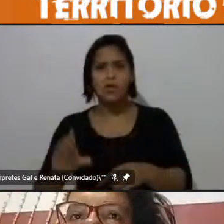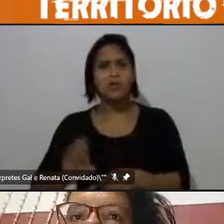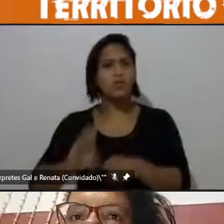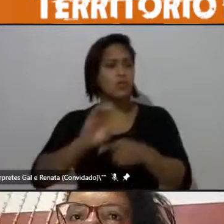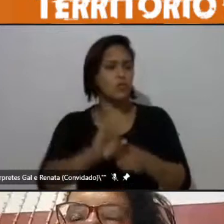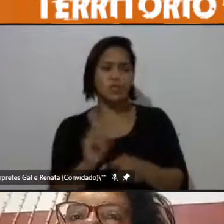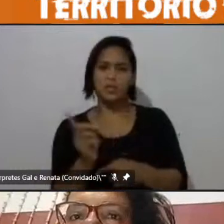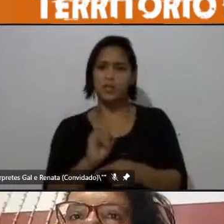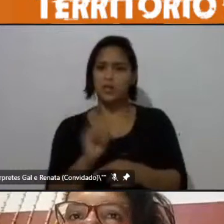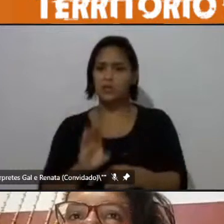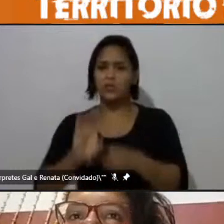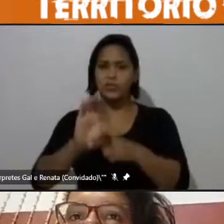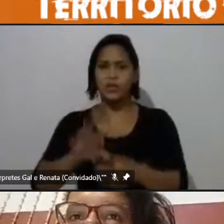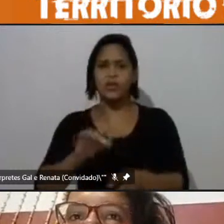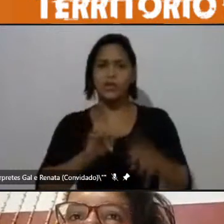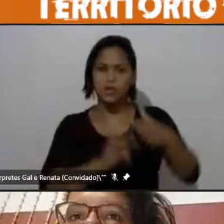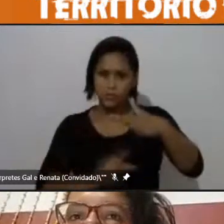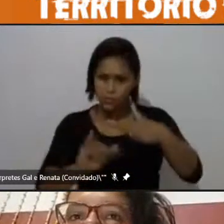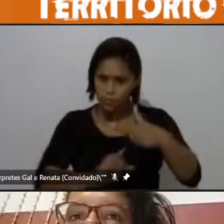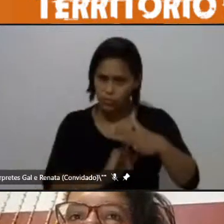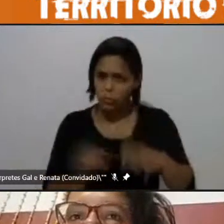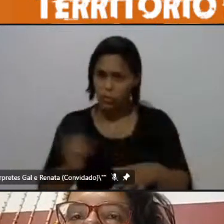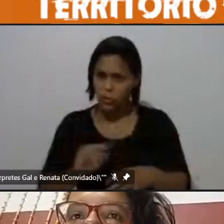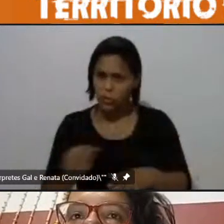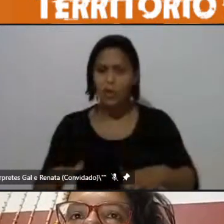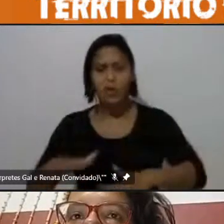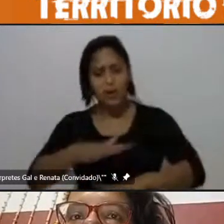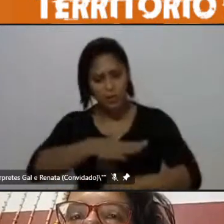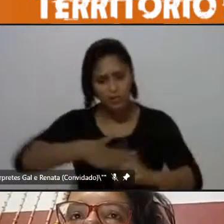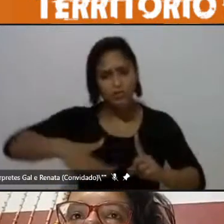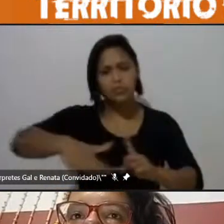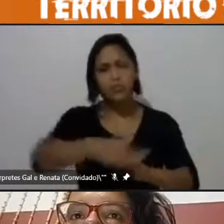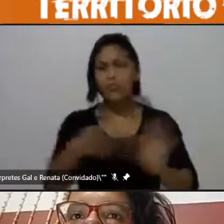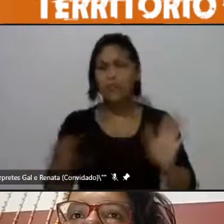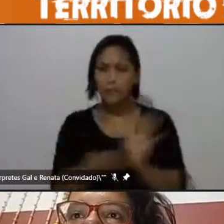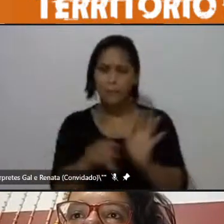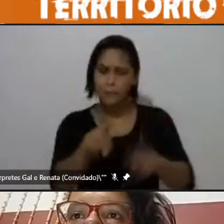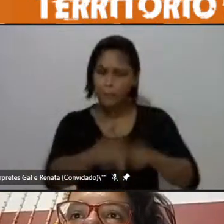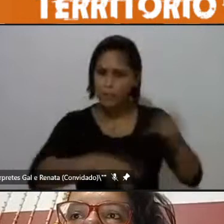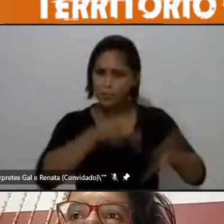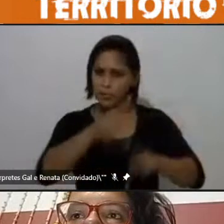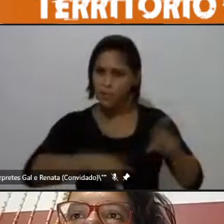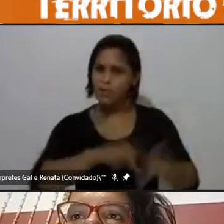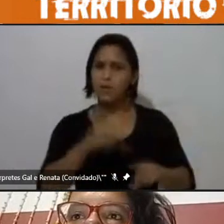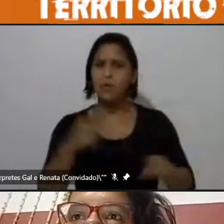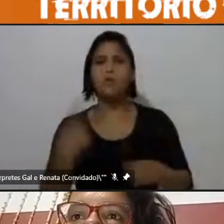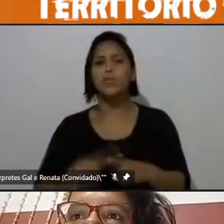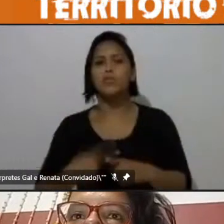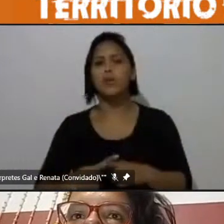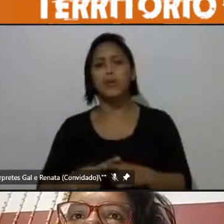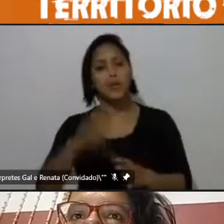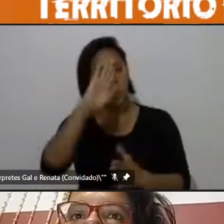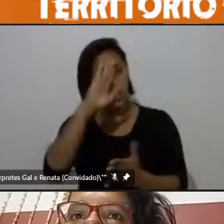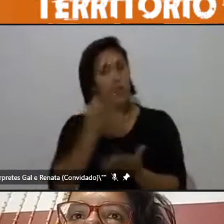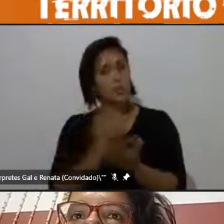não vai vir das instituições, vai vir dos movimentos e dos territórios. Por que que eu acho isso,